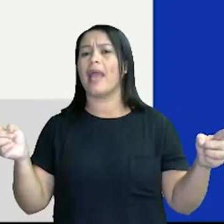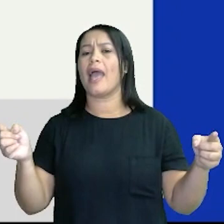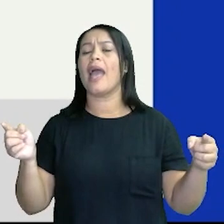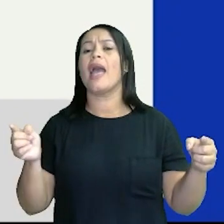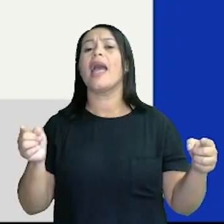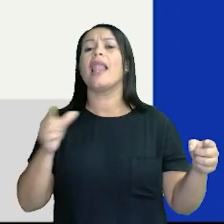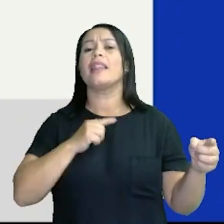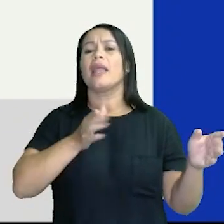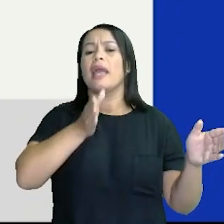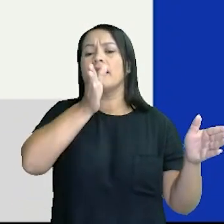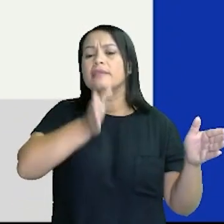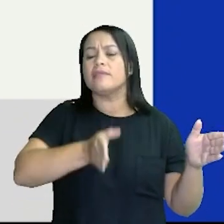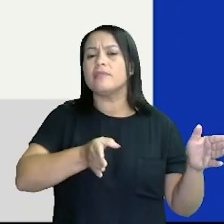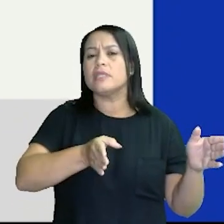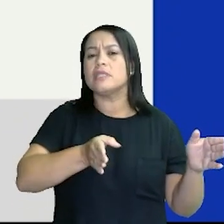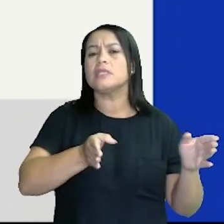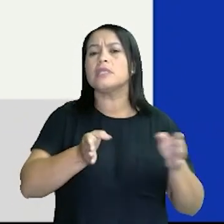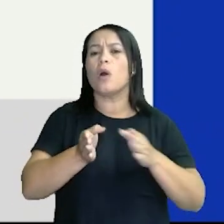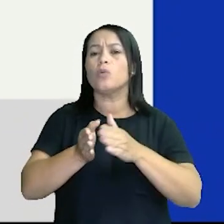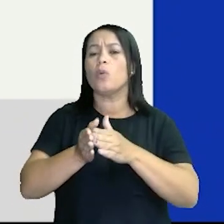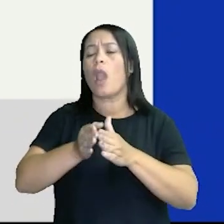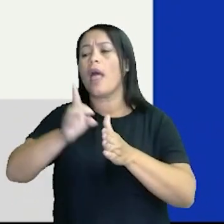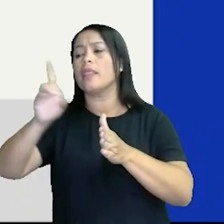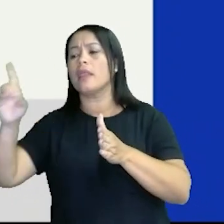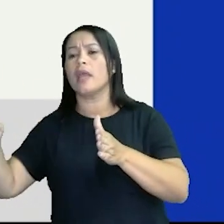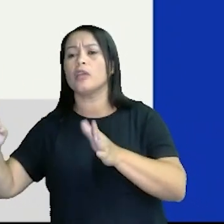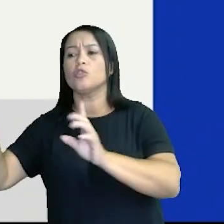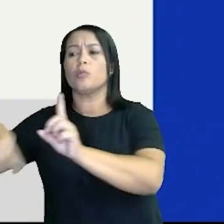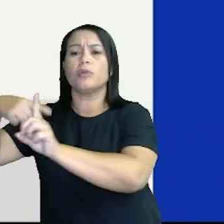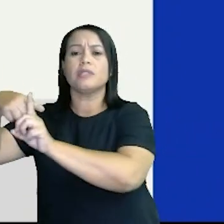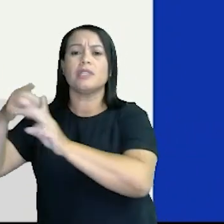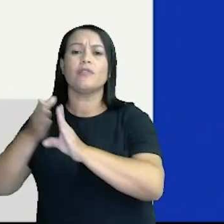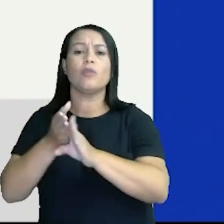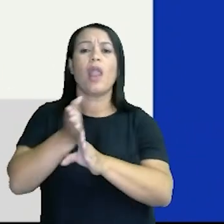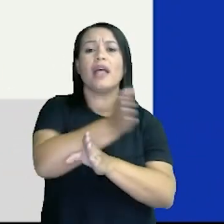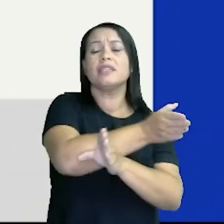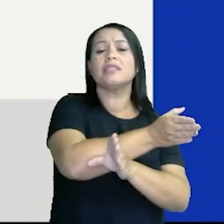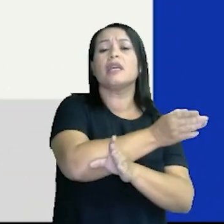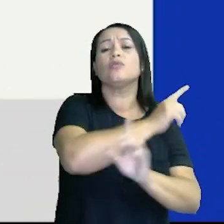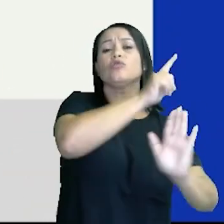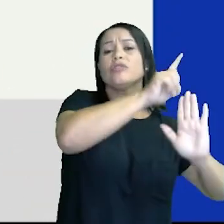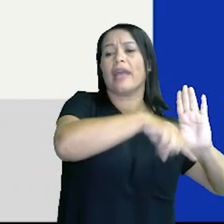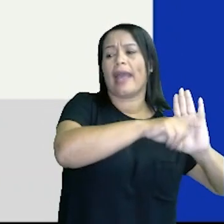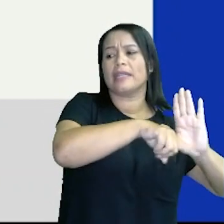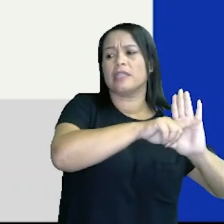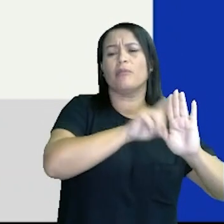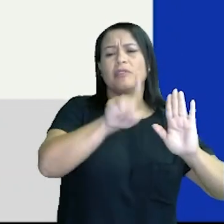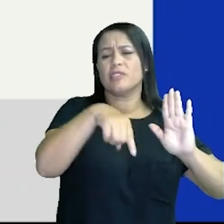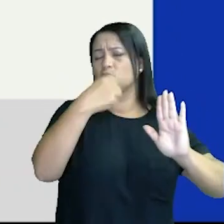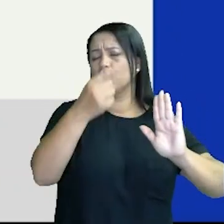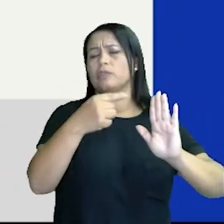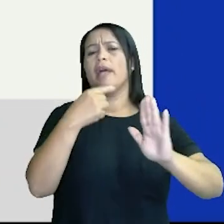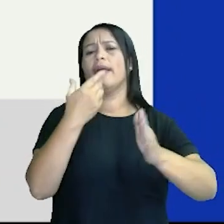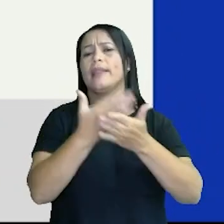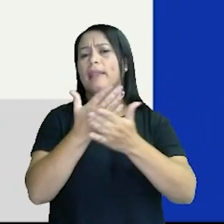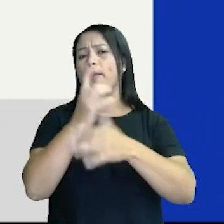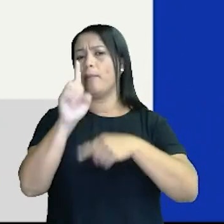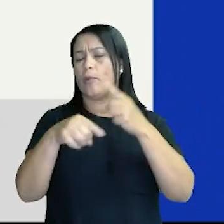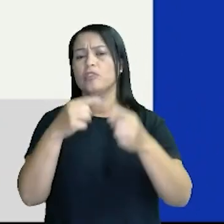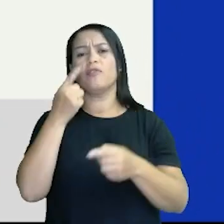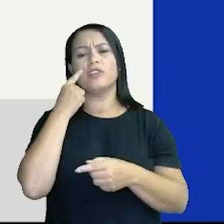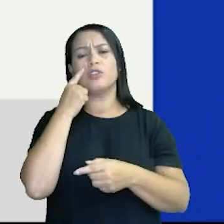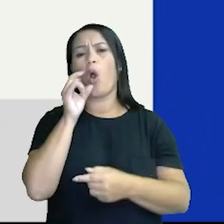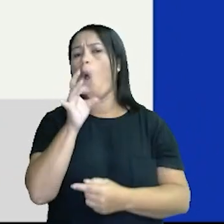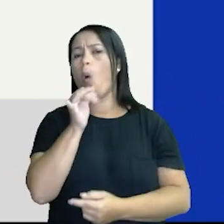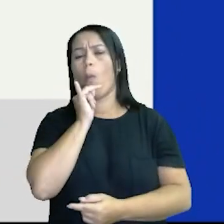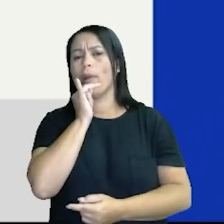ok? E no lado direito são os números positivos, do lado esquerdo nós temos os números negativos, tá? Mas vocês vão estudar mais na frente. Mas aqui